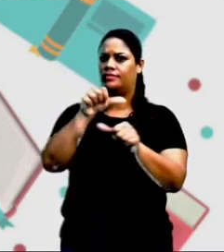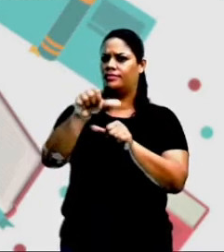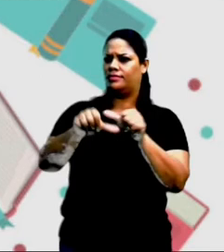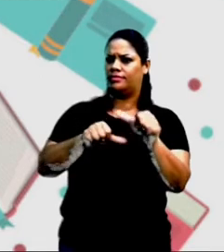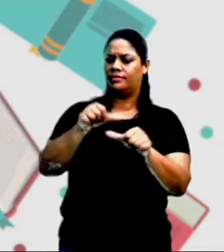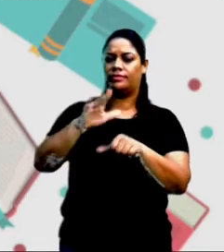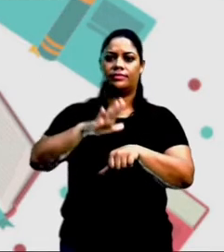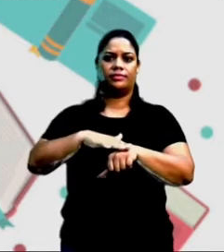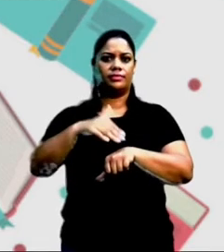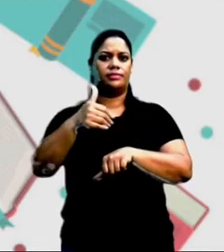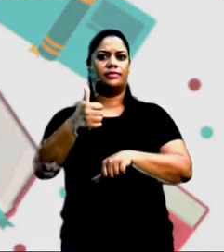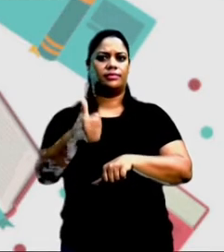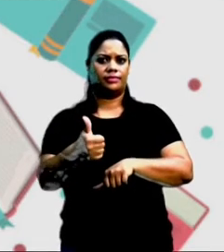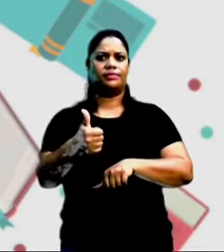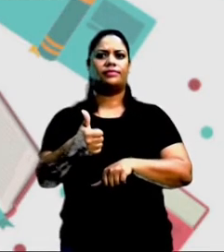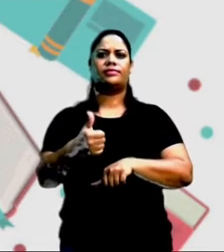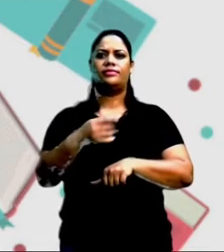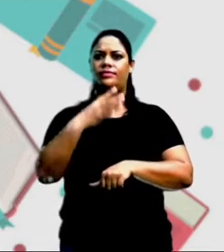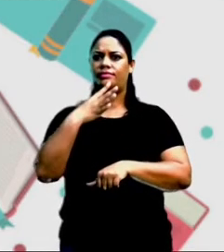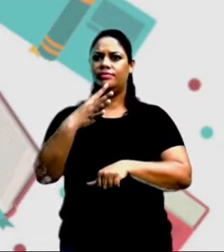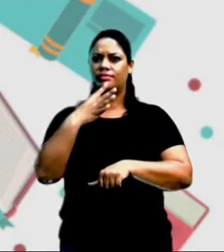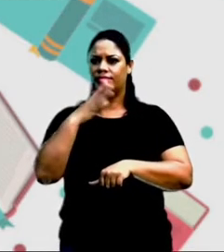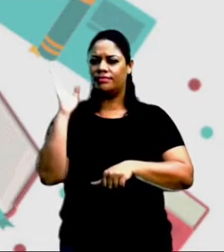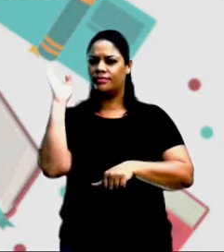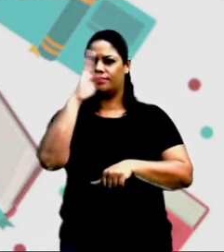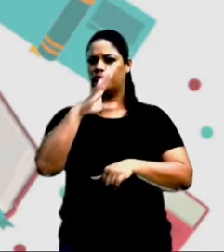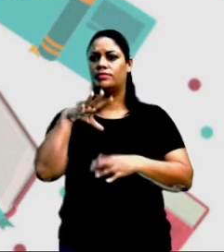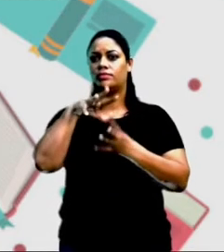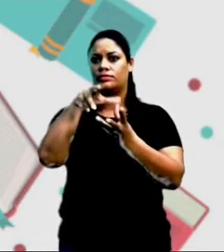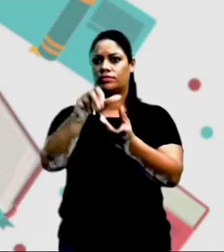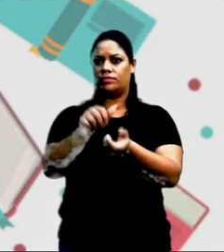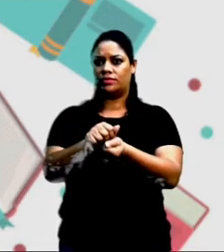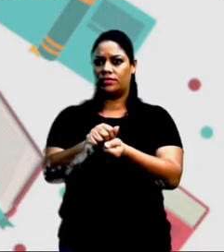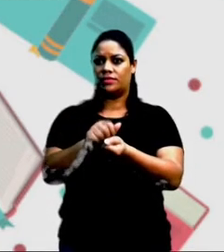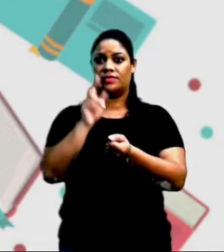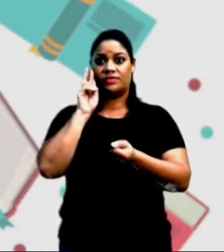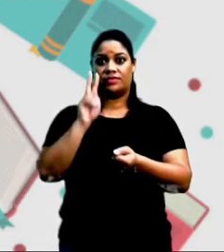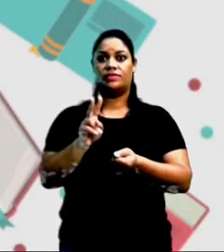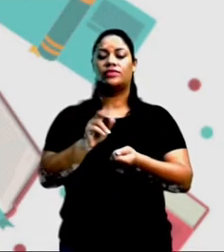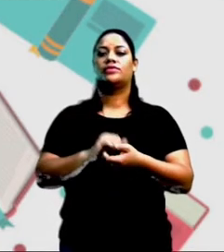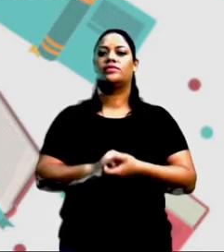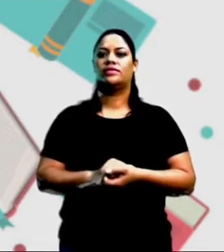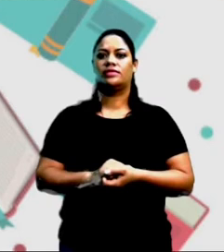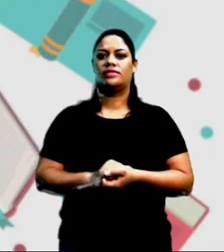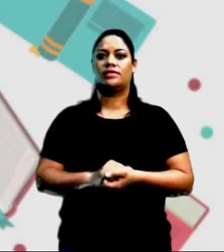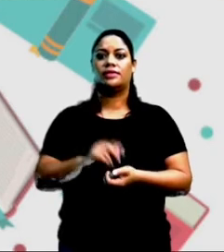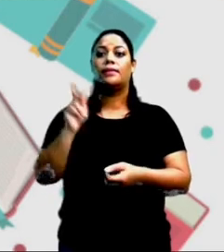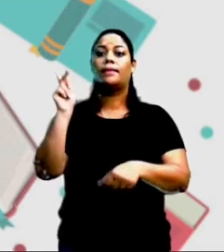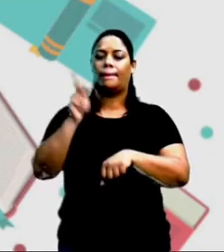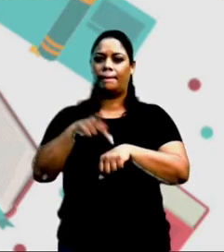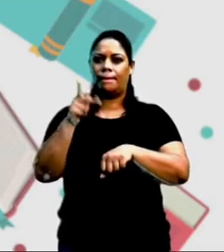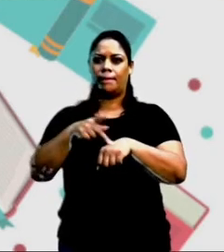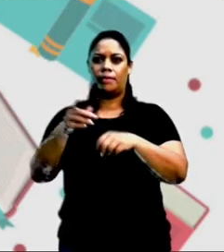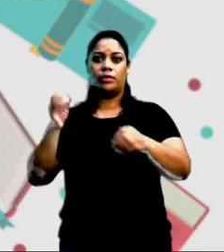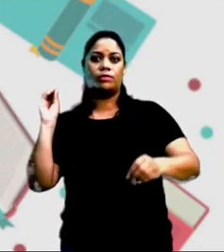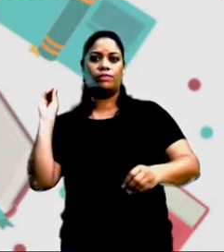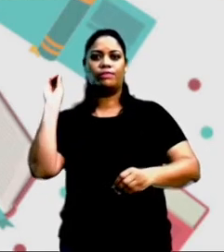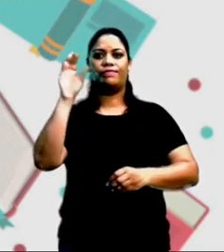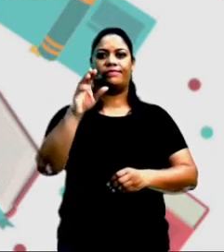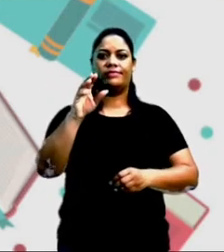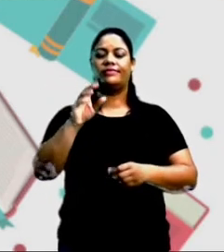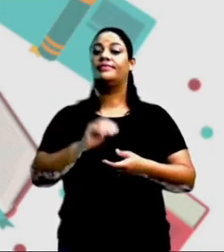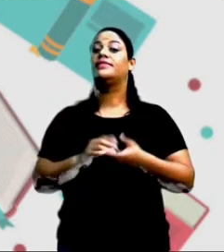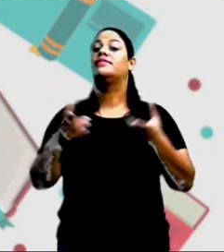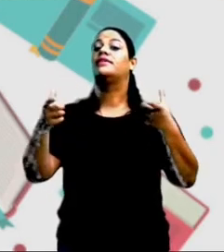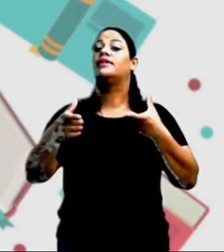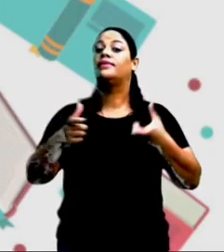ser melhor, que conhecer as malícias do mundo, veja, ele joga uma pedra. Quando ele joga uma pedra,